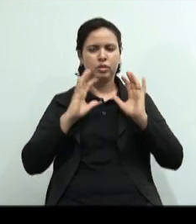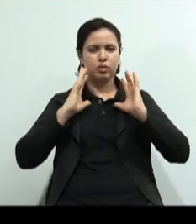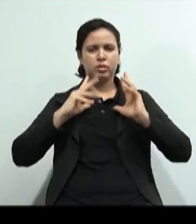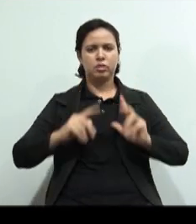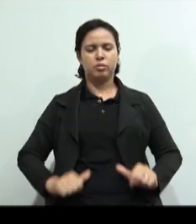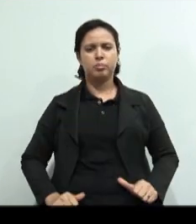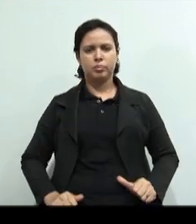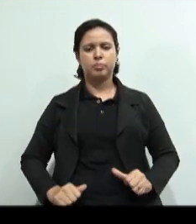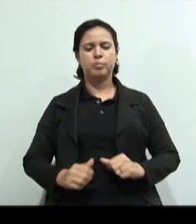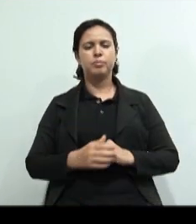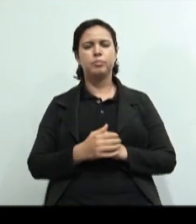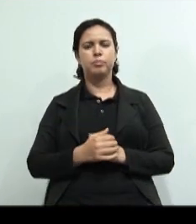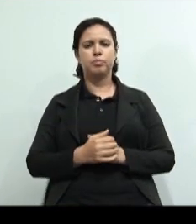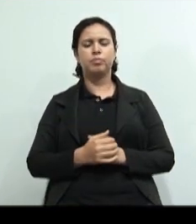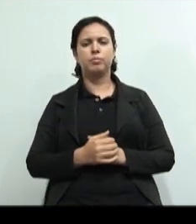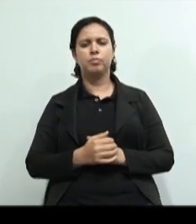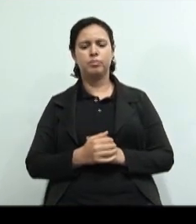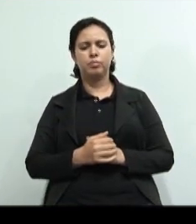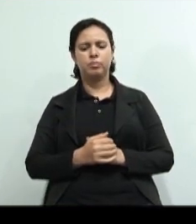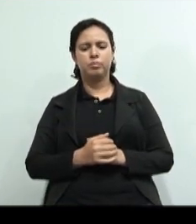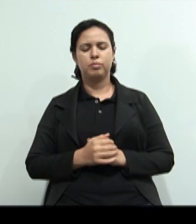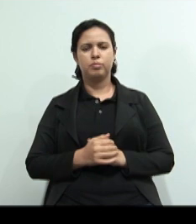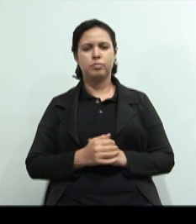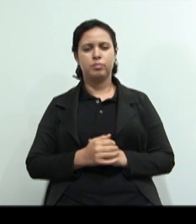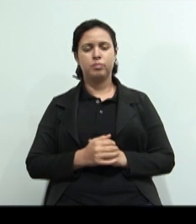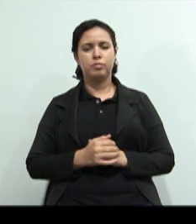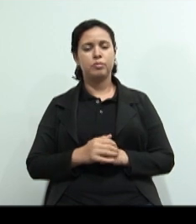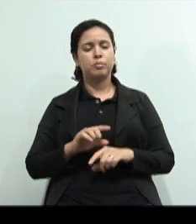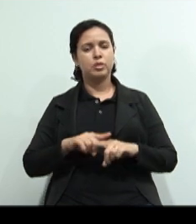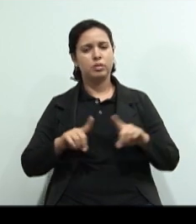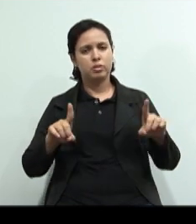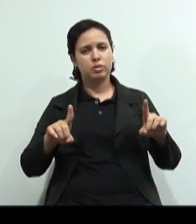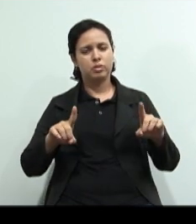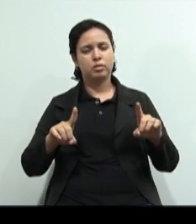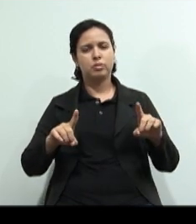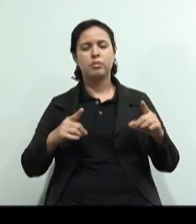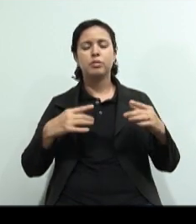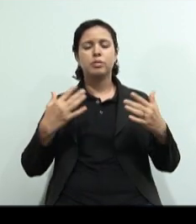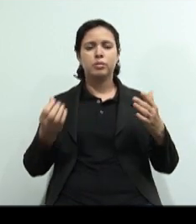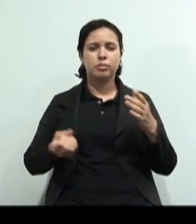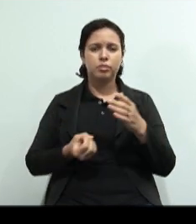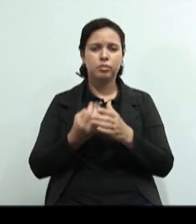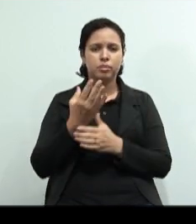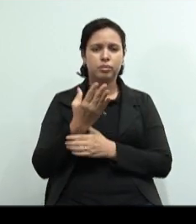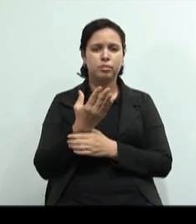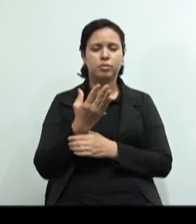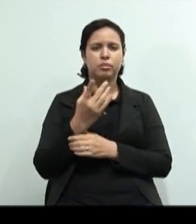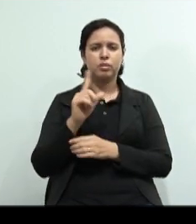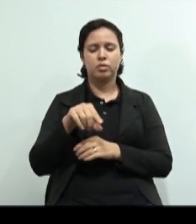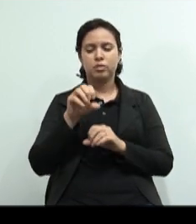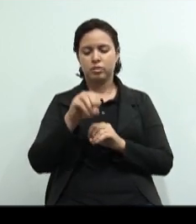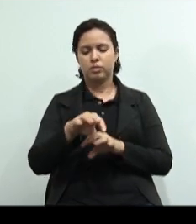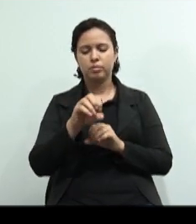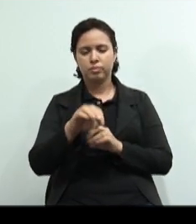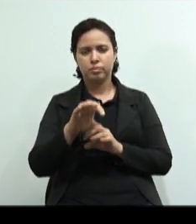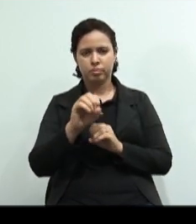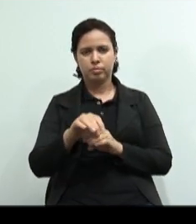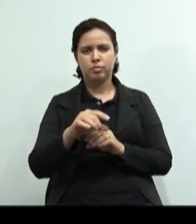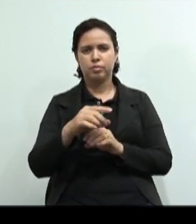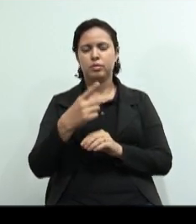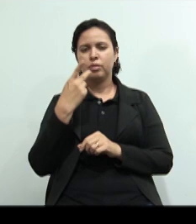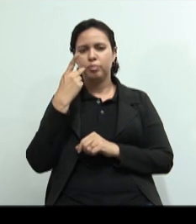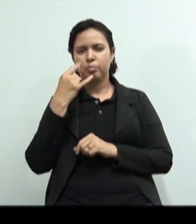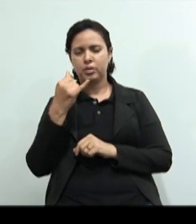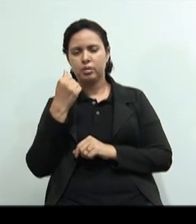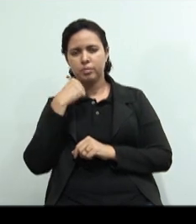e limpo. Mas quando ele surgiu, a ideia era assim, passada oralmente de pai para